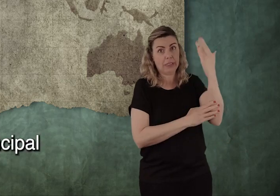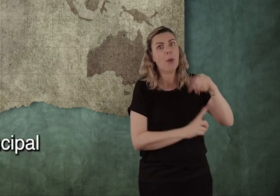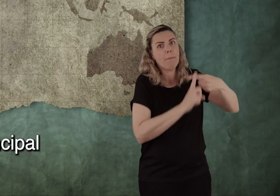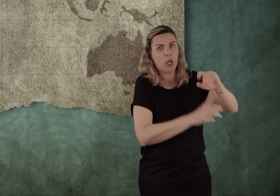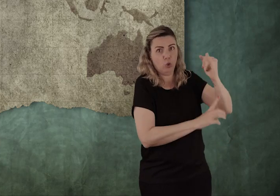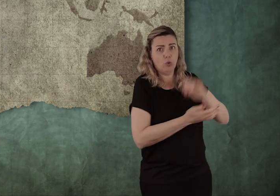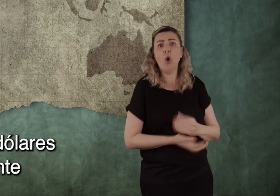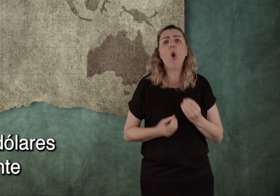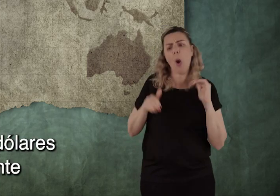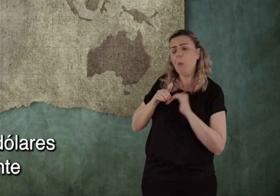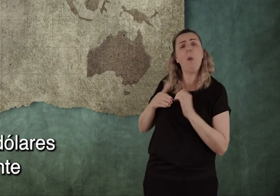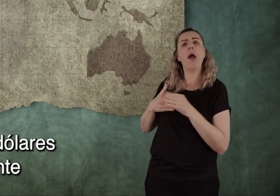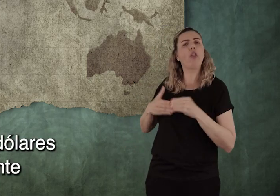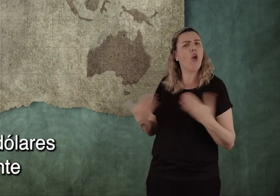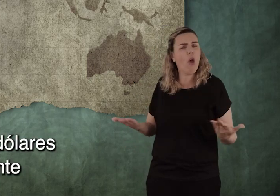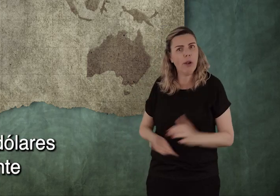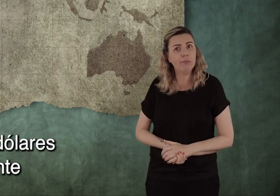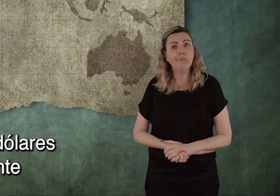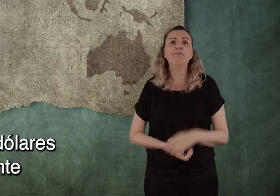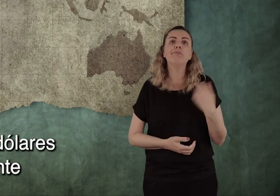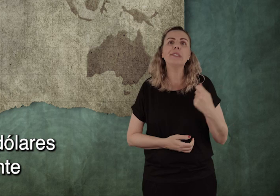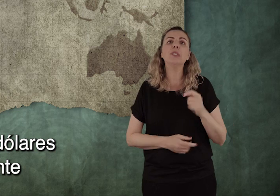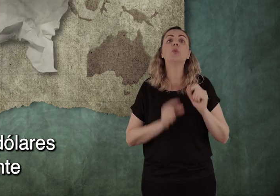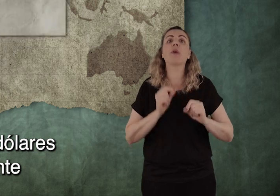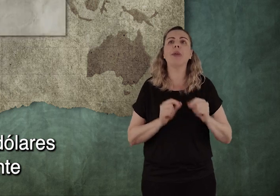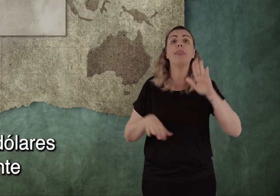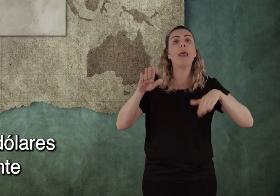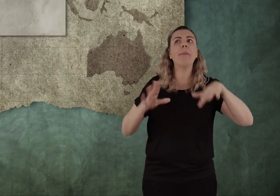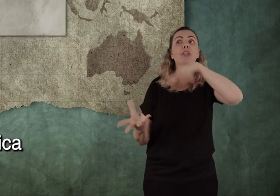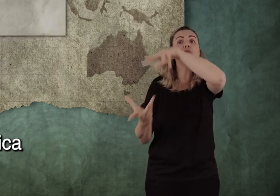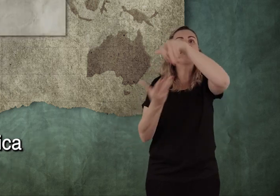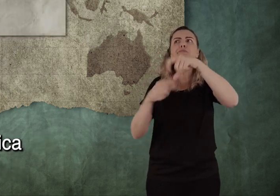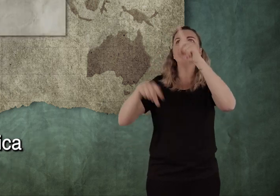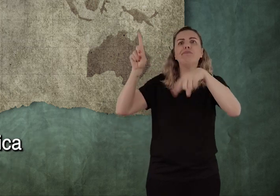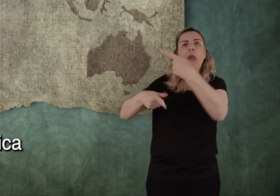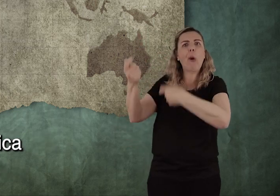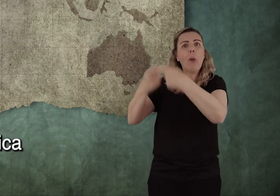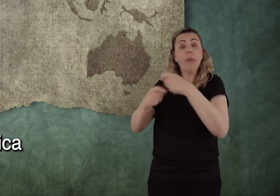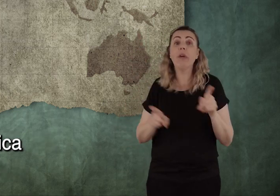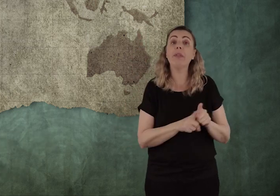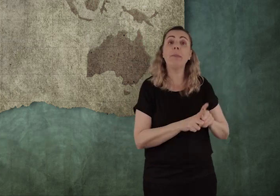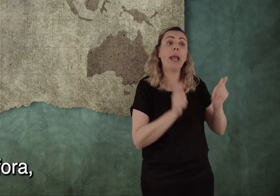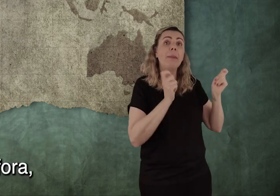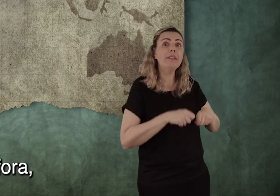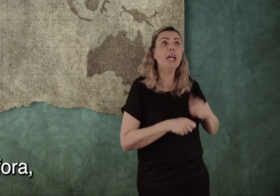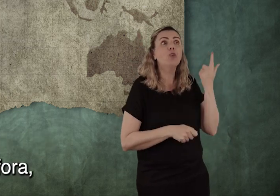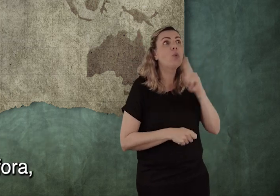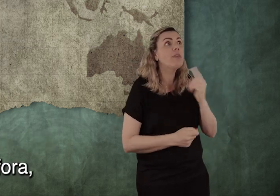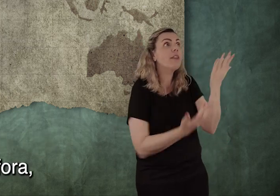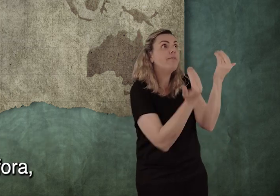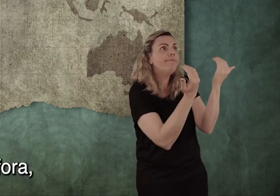principal e os juros. Para ter esse caixa em dólares, o país fica dependente da situação econômica internacional e